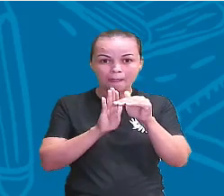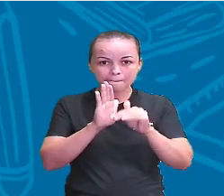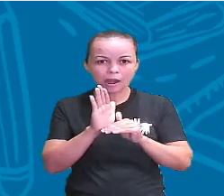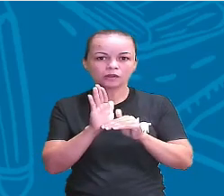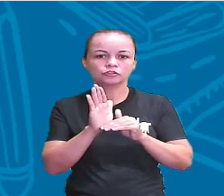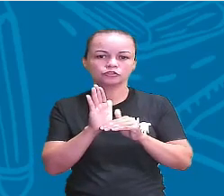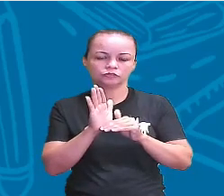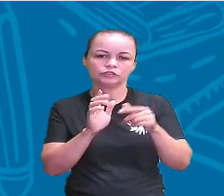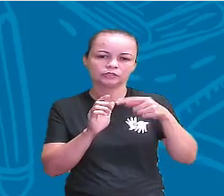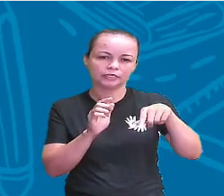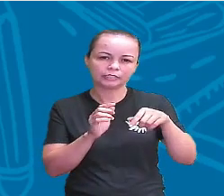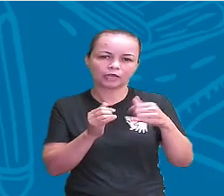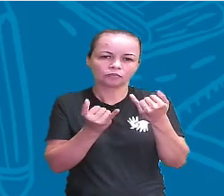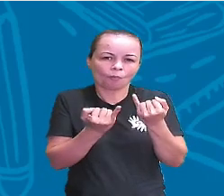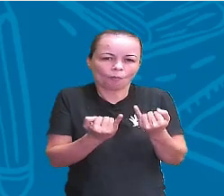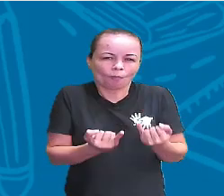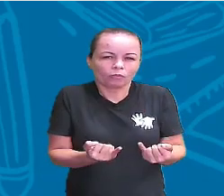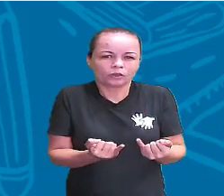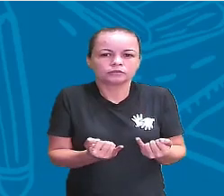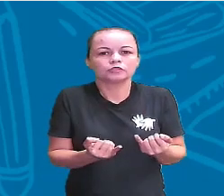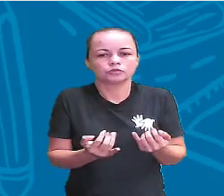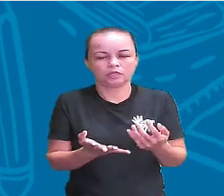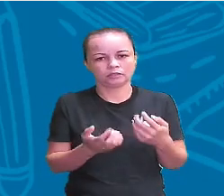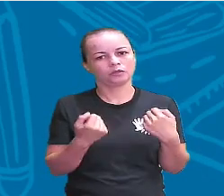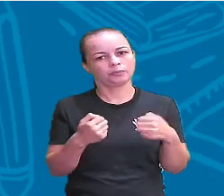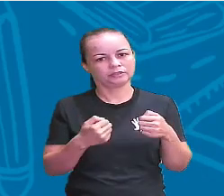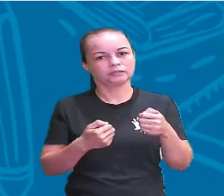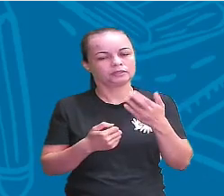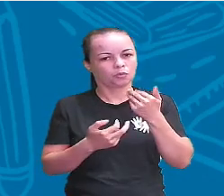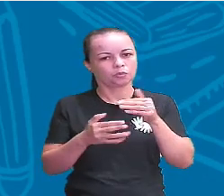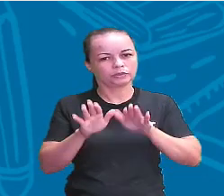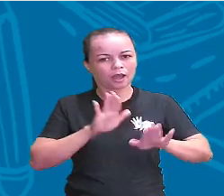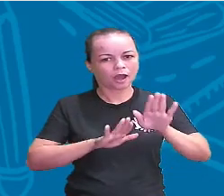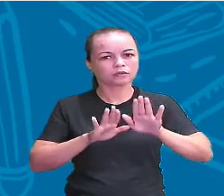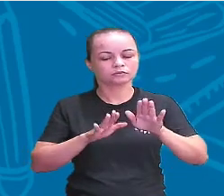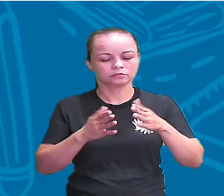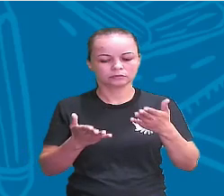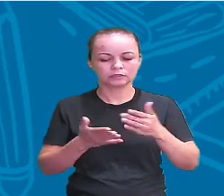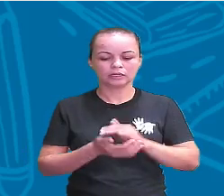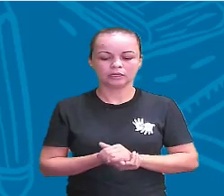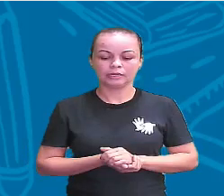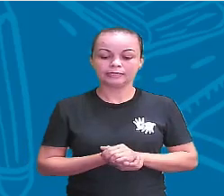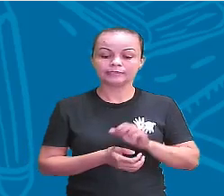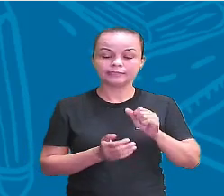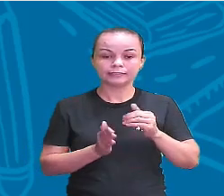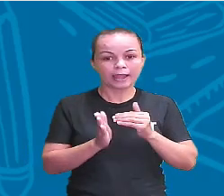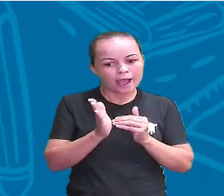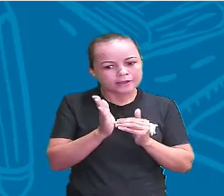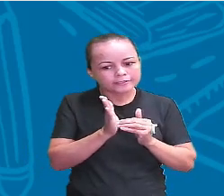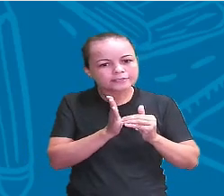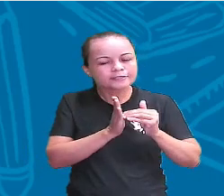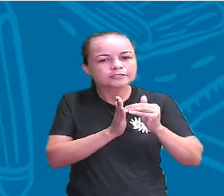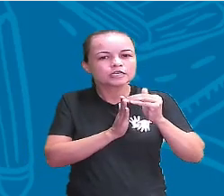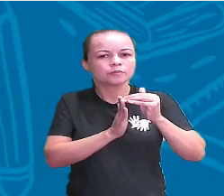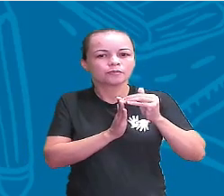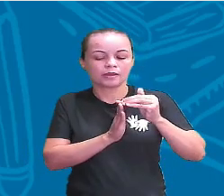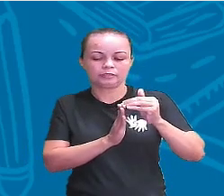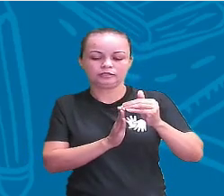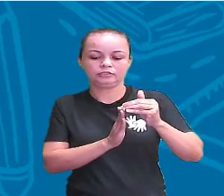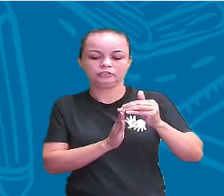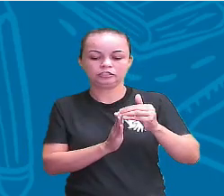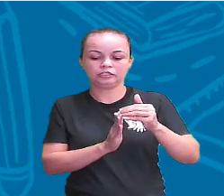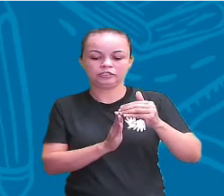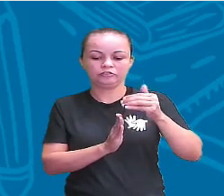precisa ter cuidado, né, com a sua alimentação. E se der acima de 24,9, você já está enfrentando